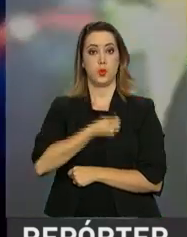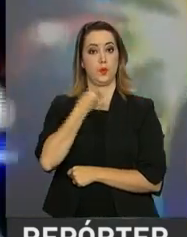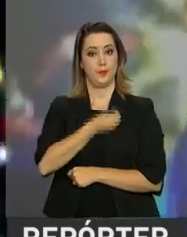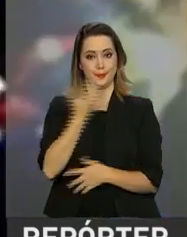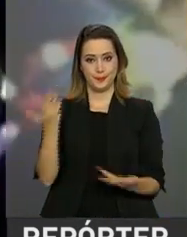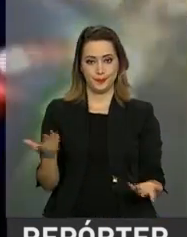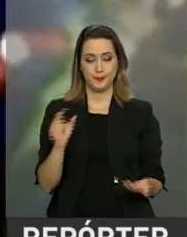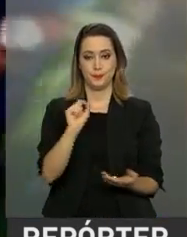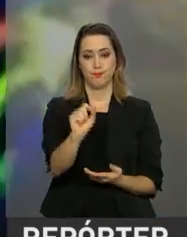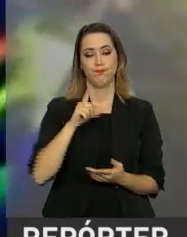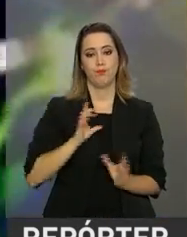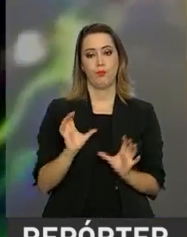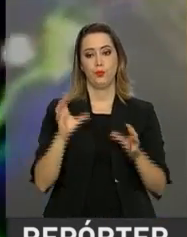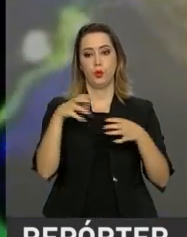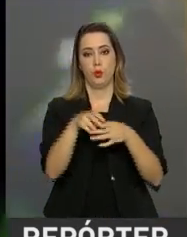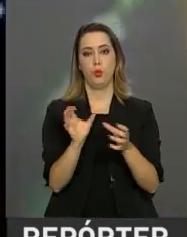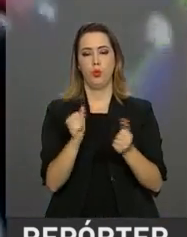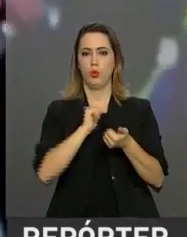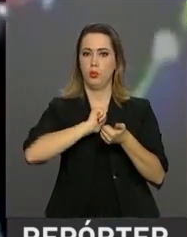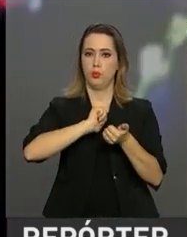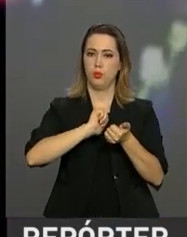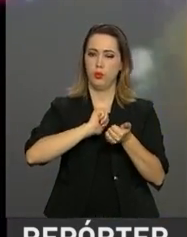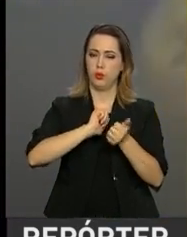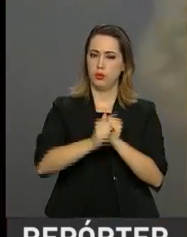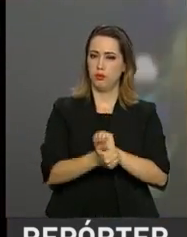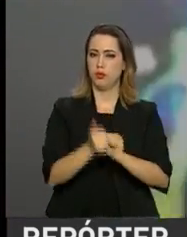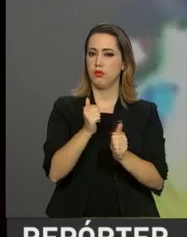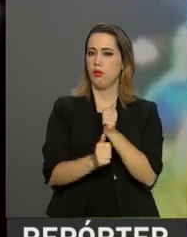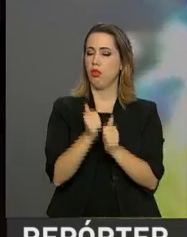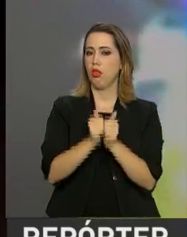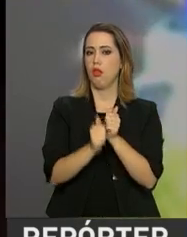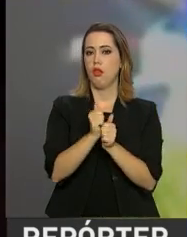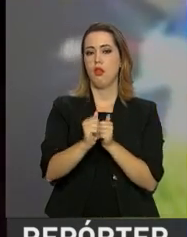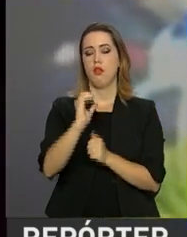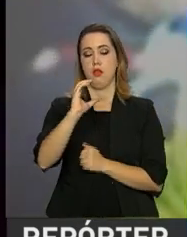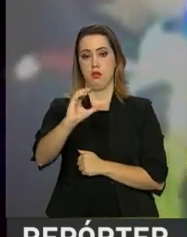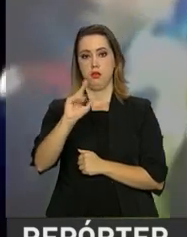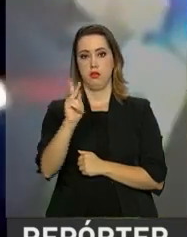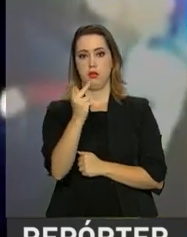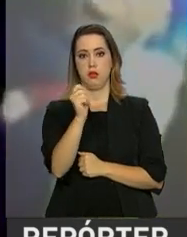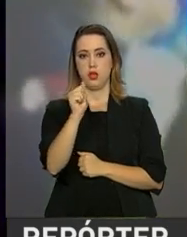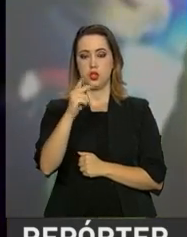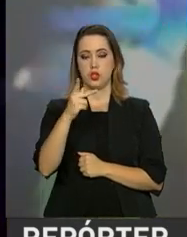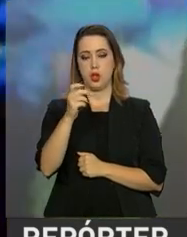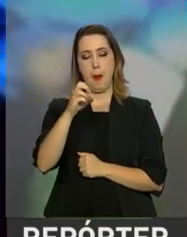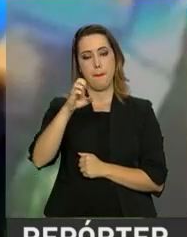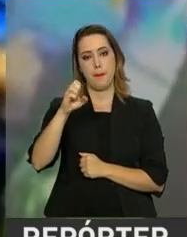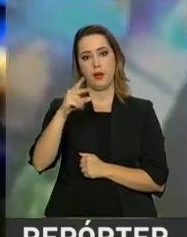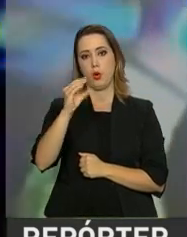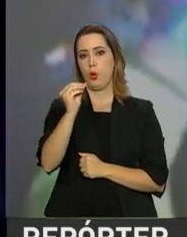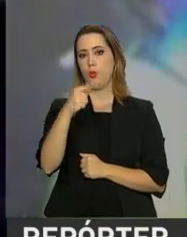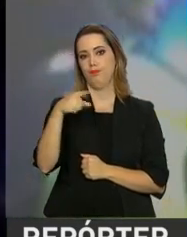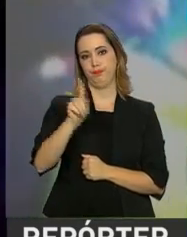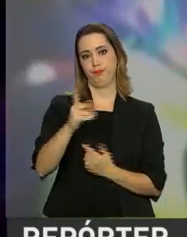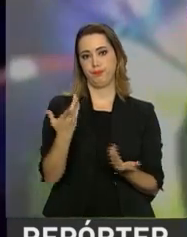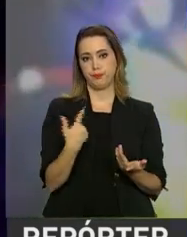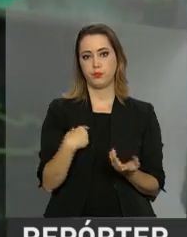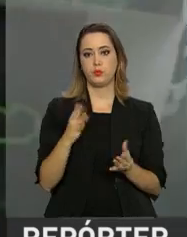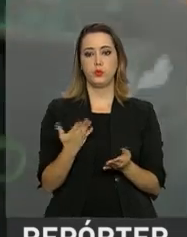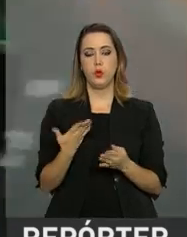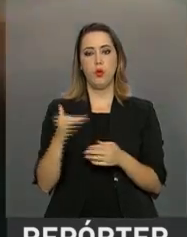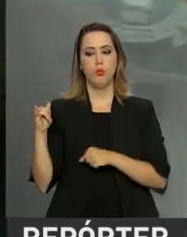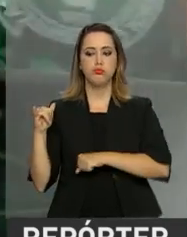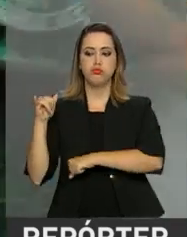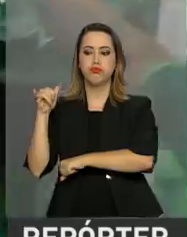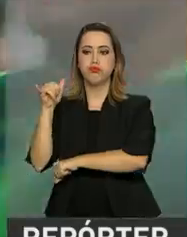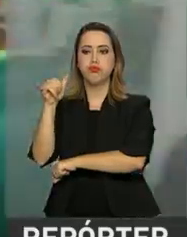equipe de futebol Chapecoense jornalistas convidados e tripulação aconteceu em voo que seguia para Colômbia